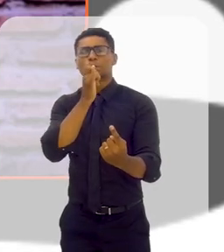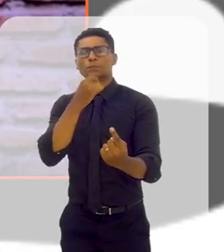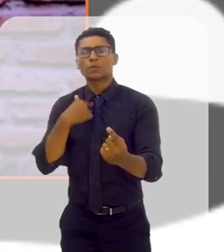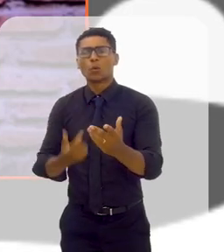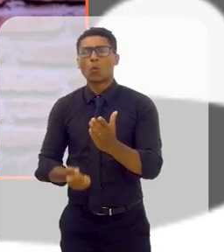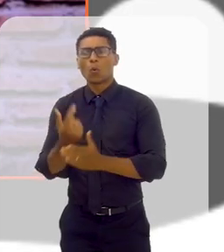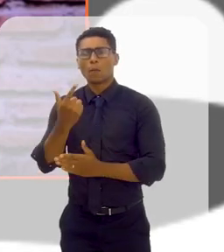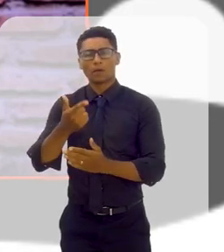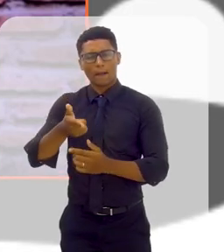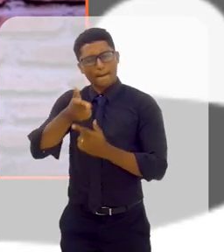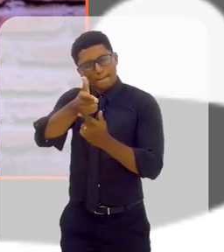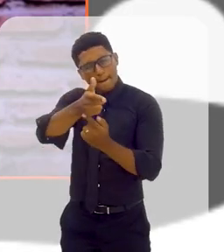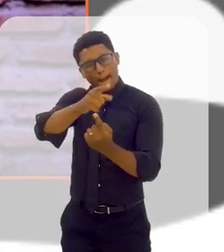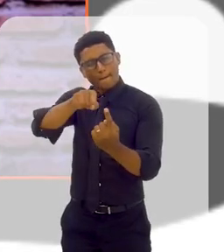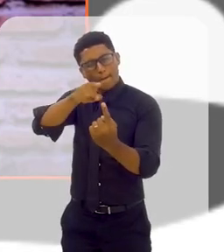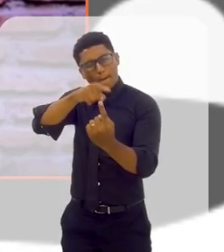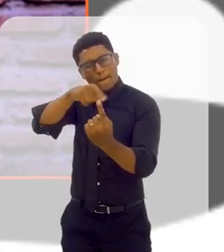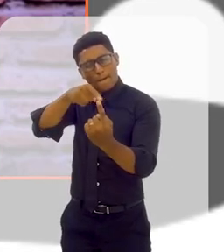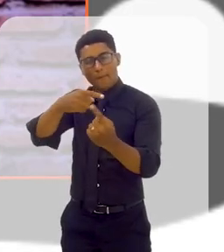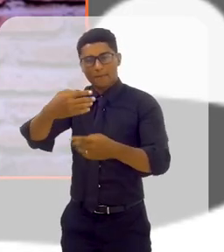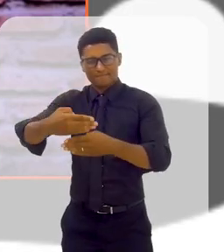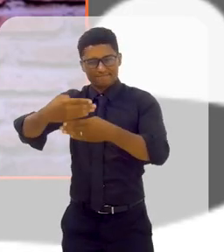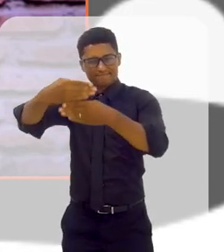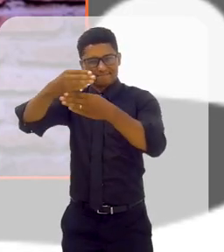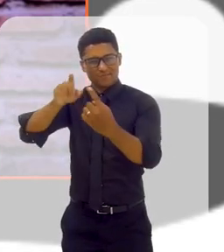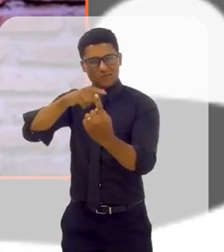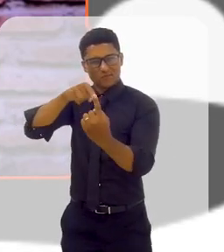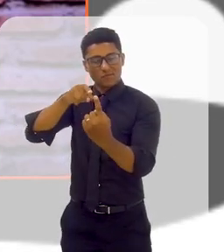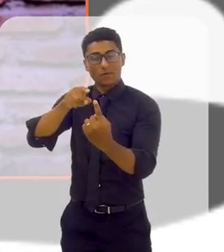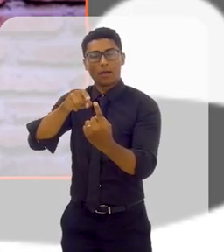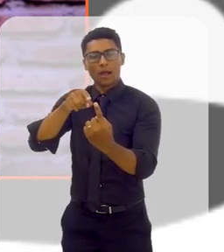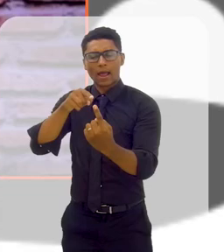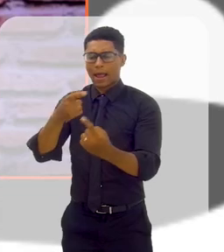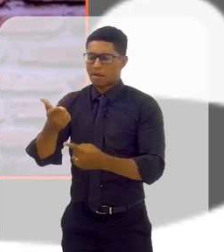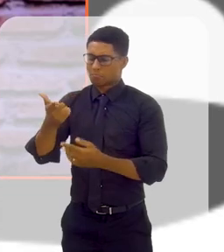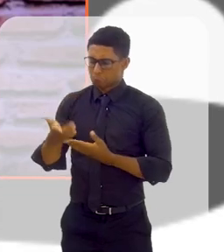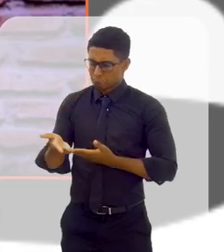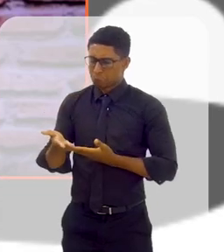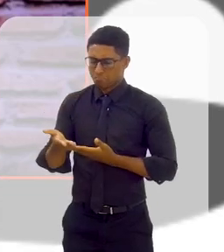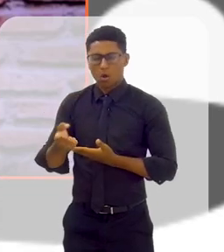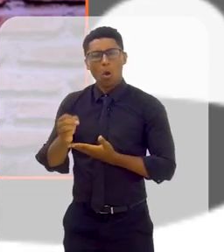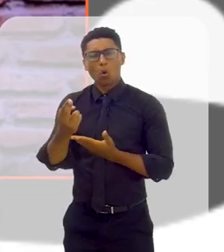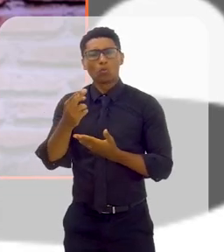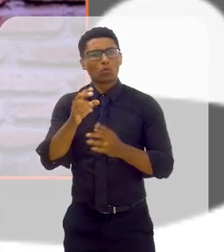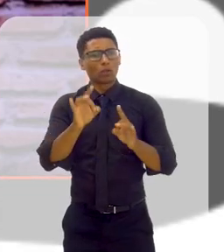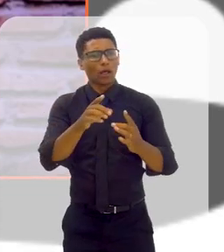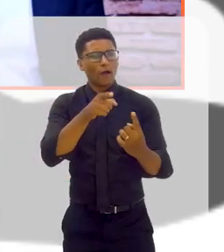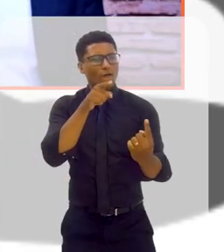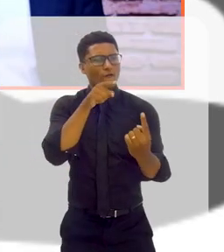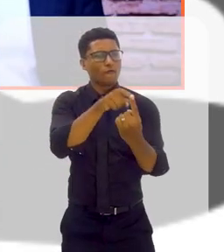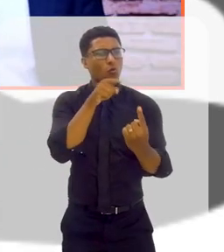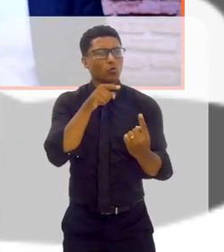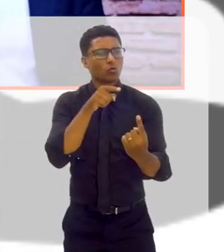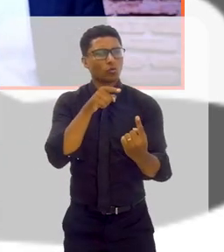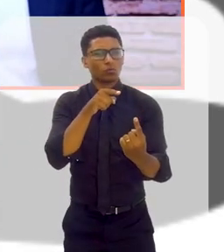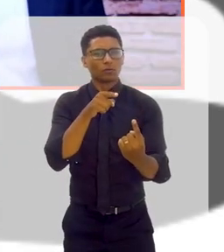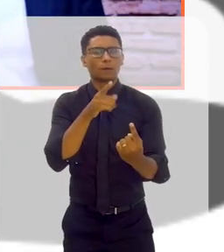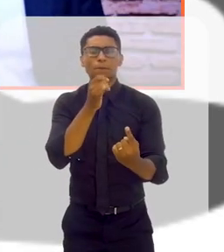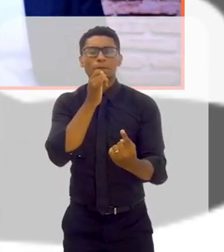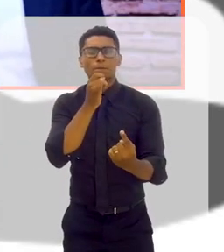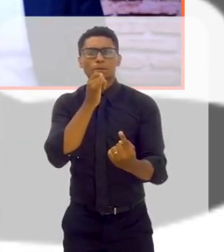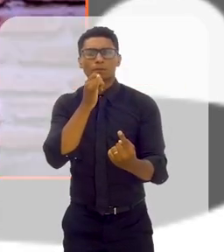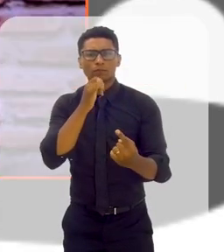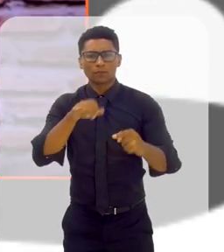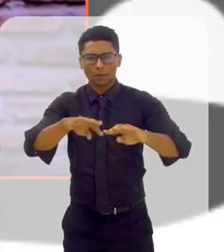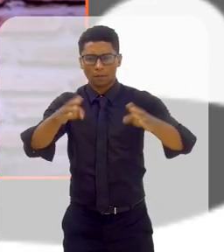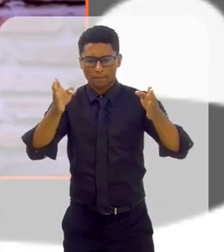o objetivo é ter uma furadeira ou objetiva ter o furo que essa furadeira pode me proporcionar uma